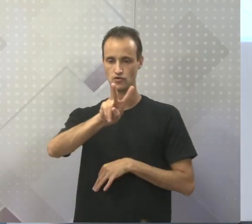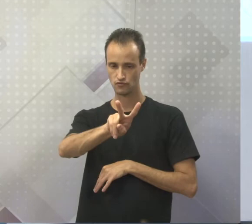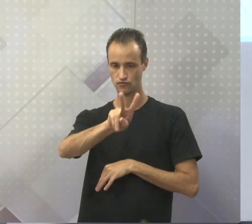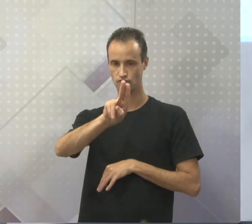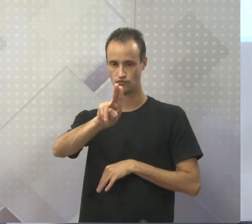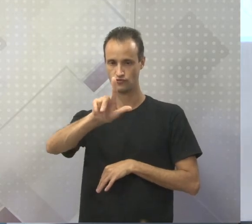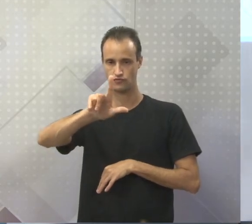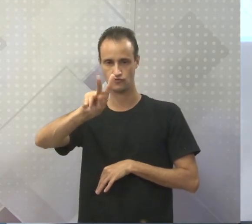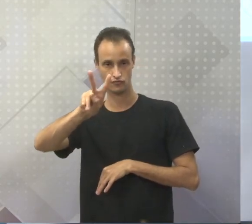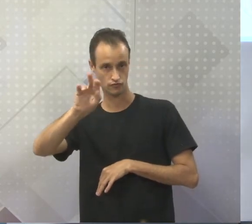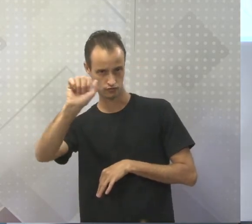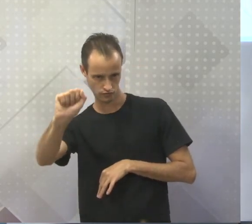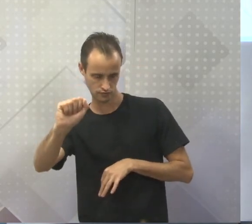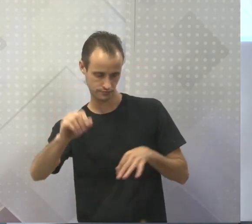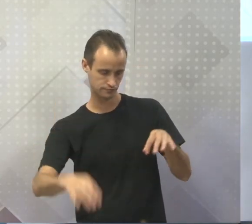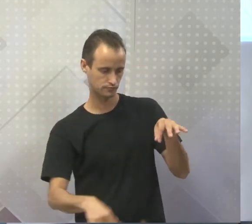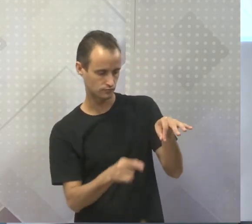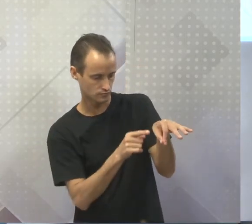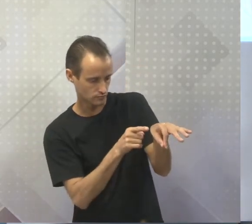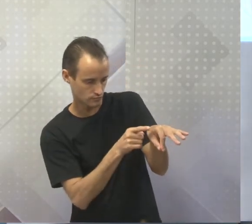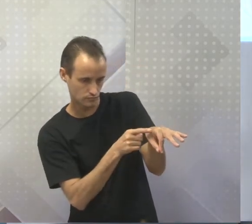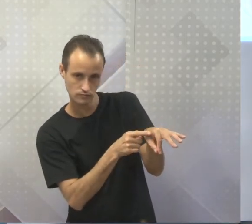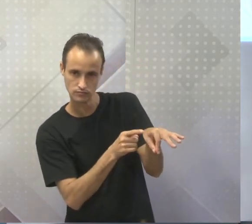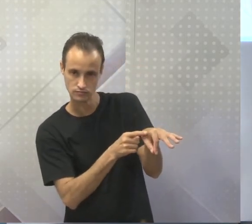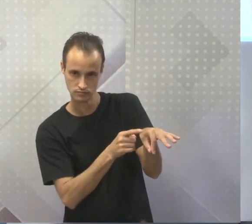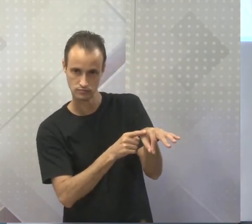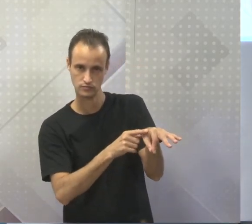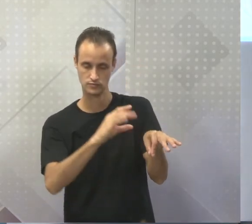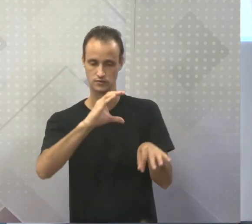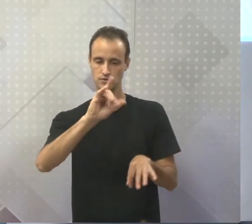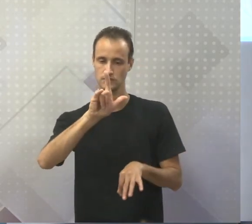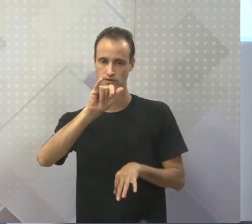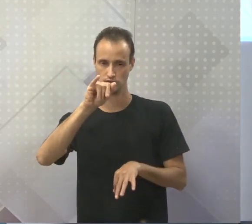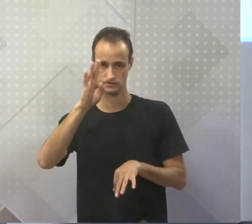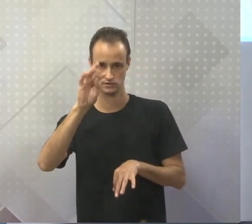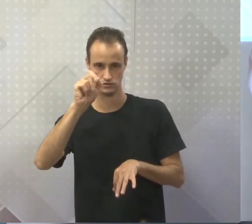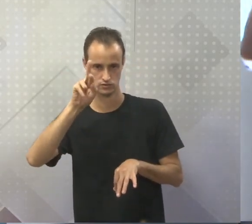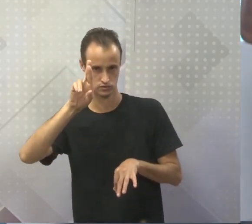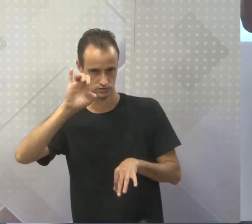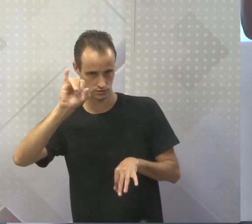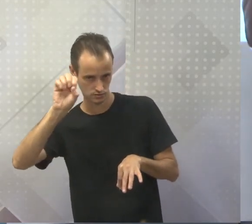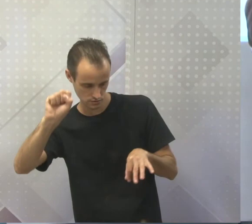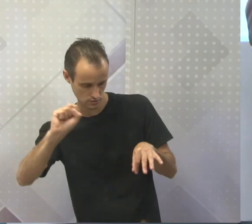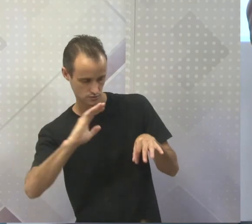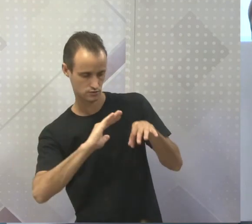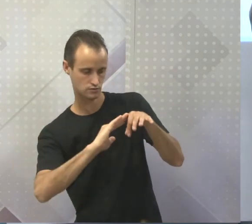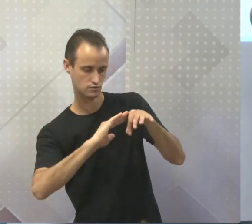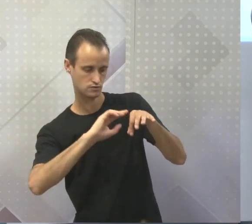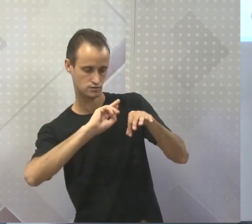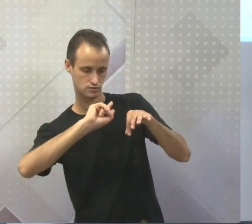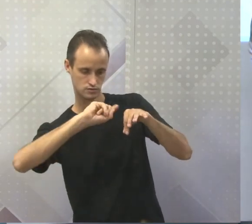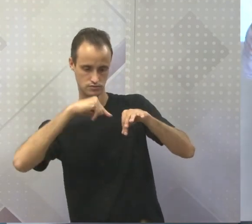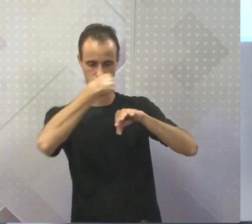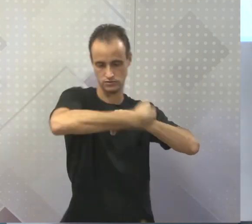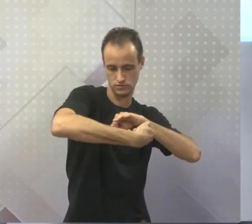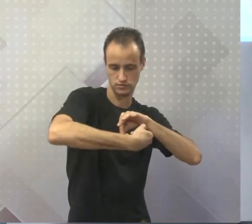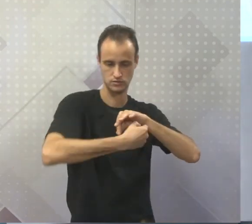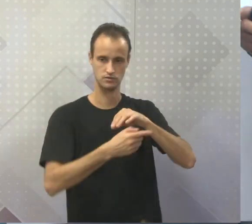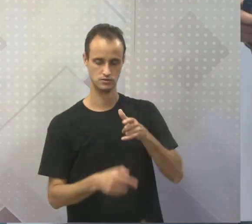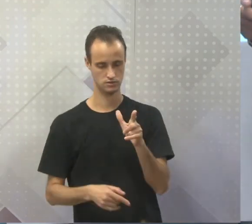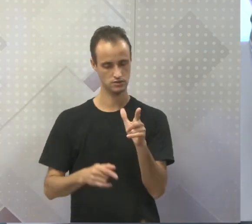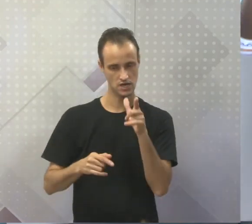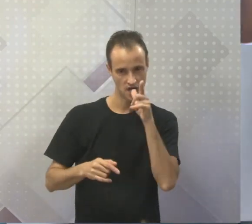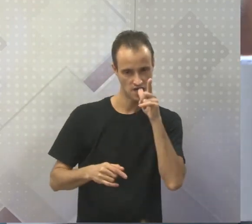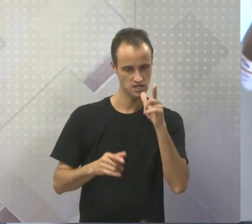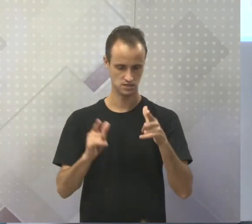aqui o clitóris, que é como se fosse um pênis invertido. A parte anterior é como se fosse a ponta do pênis e o